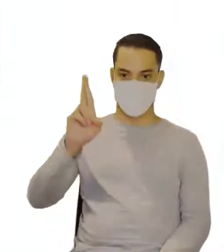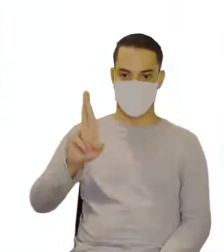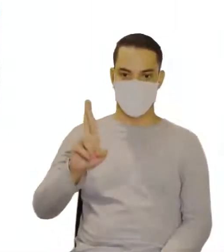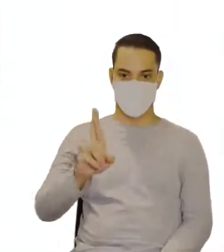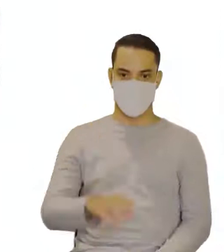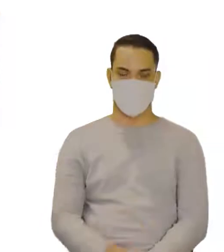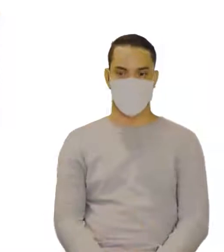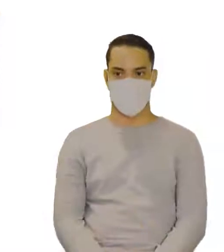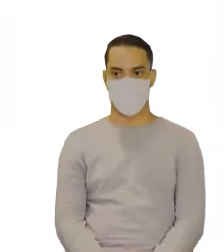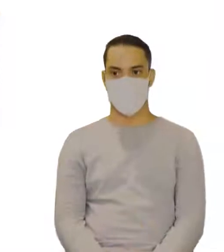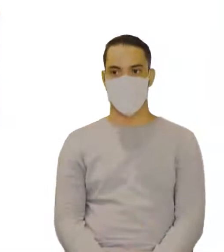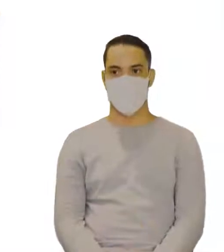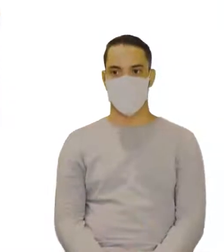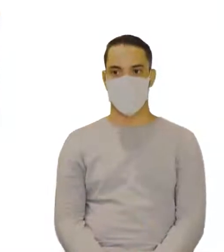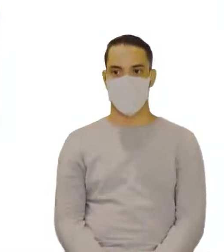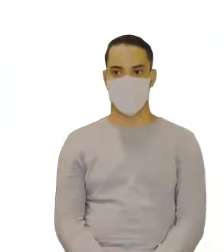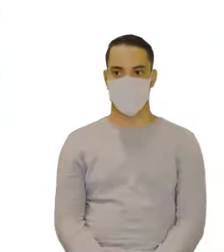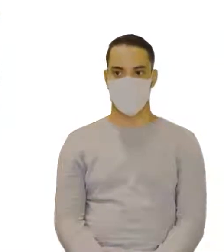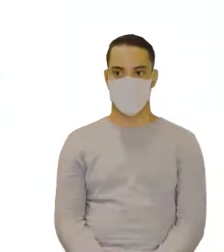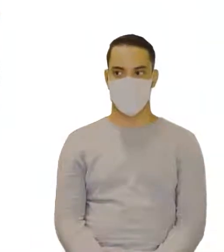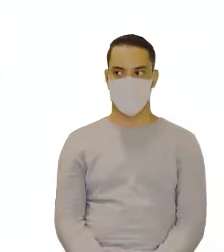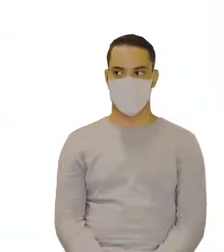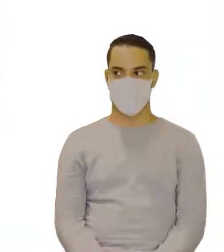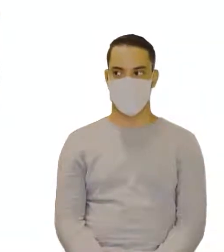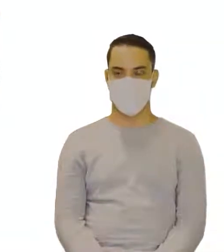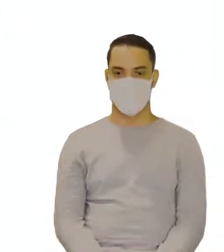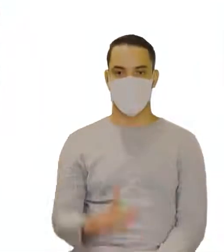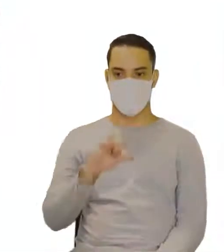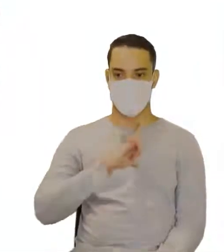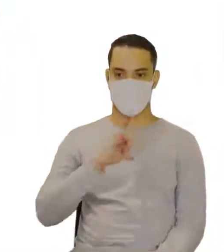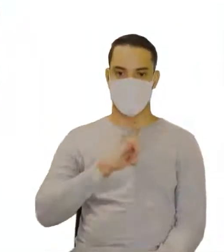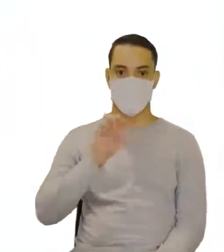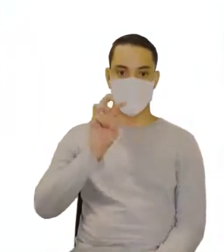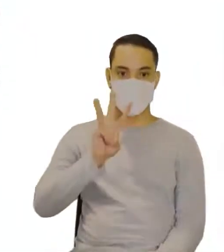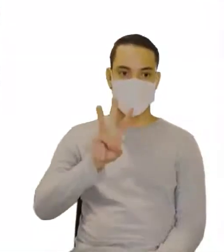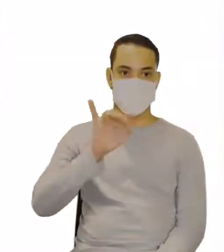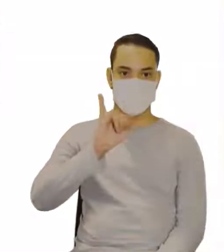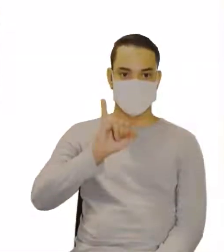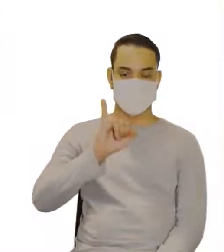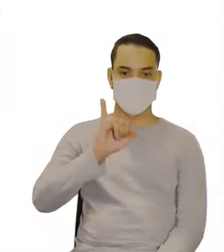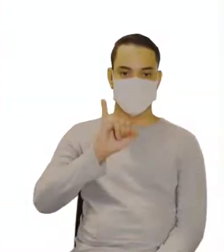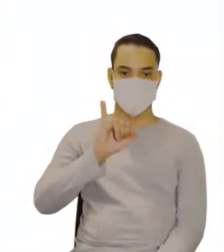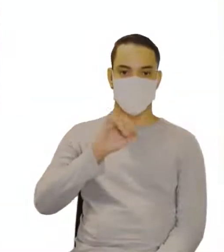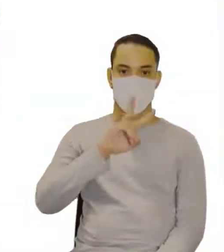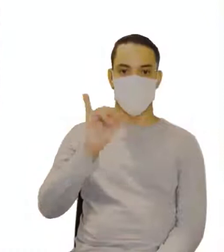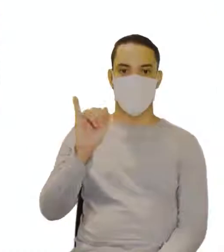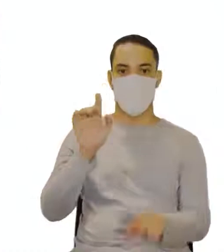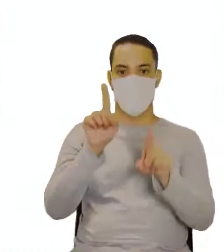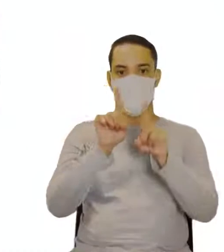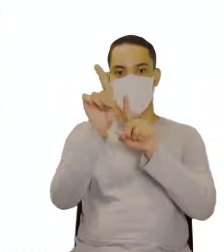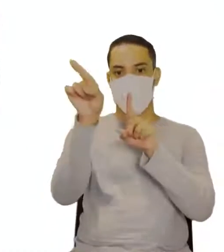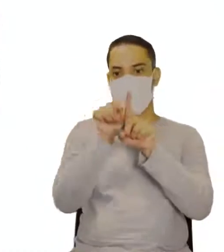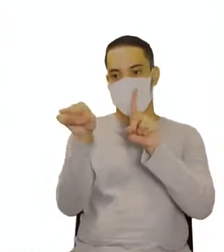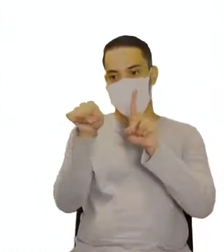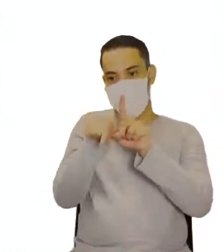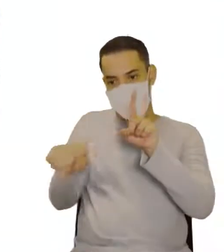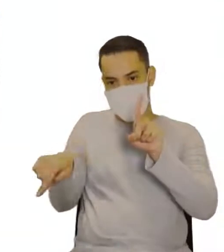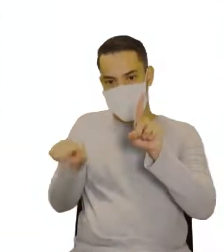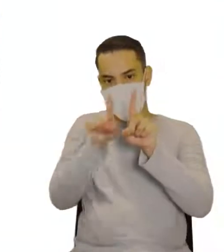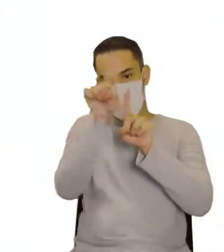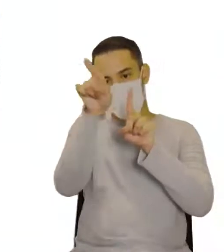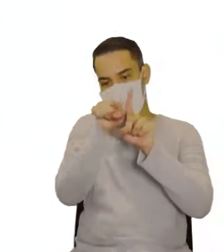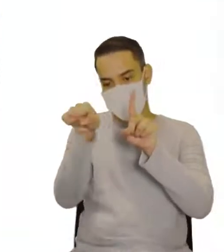ó. Se está entrando aqui uma corrente 3I, ela vai aqui se dividir, ok? Ela vai